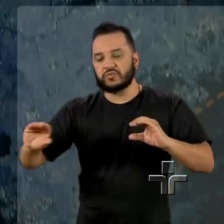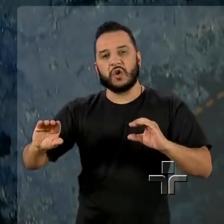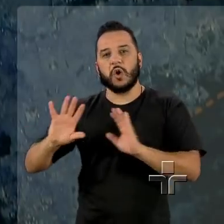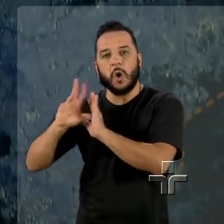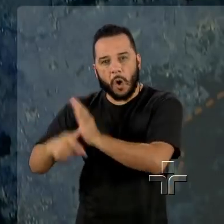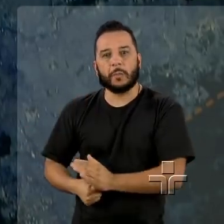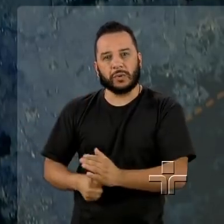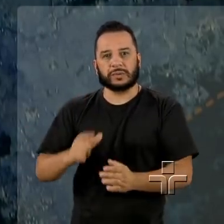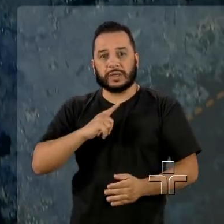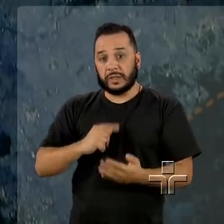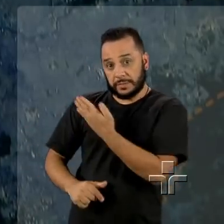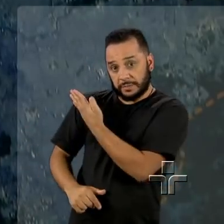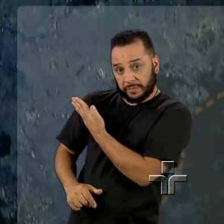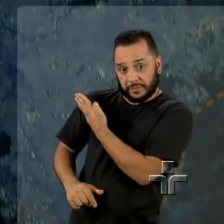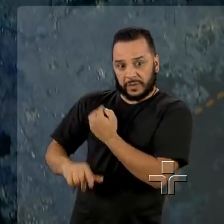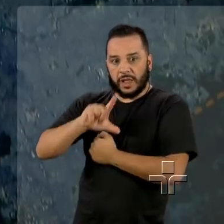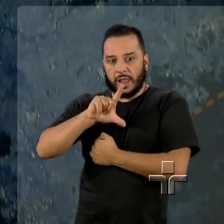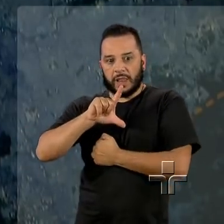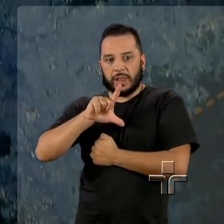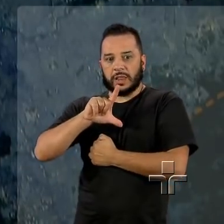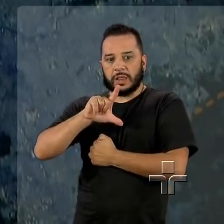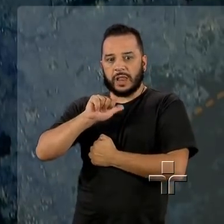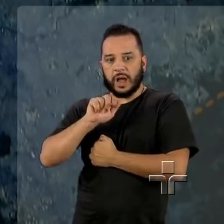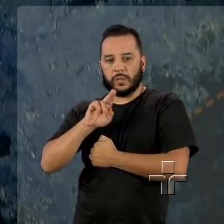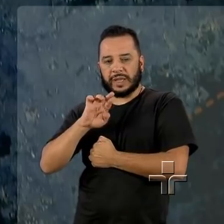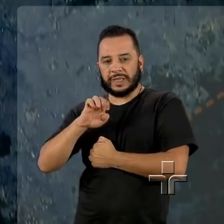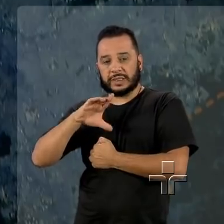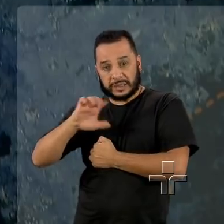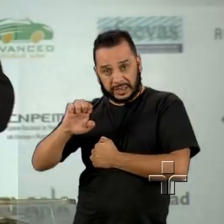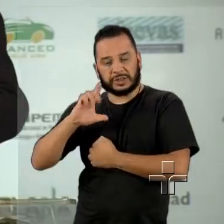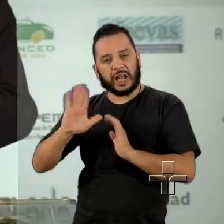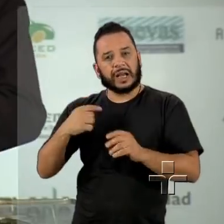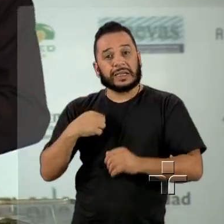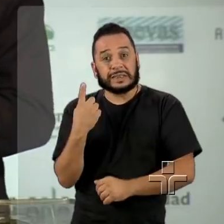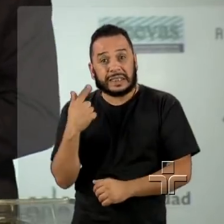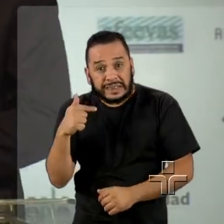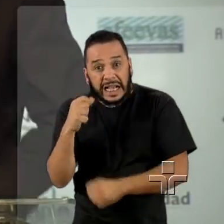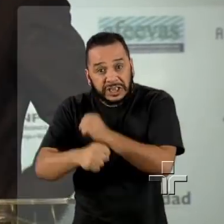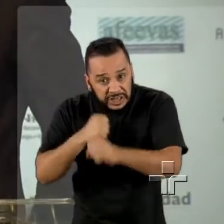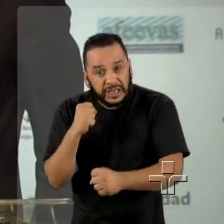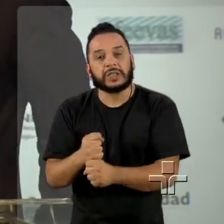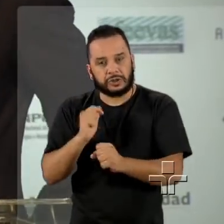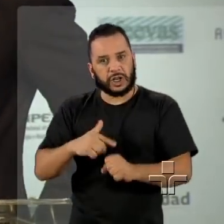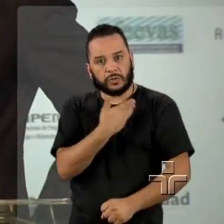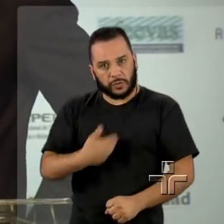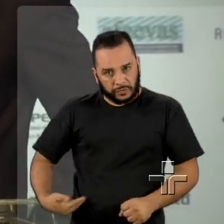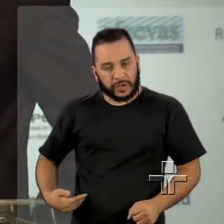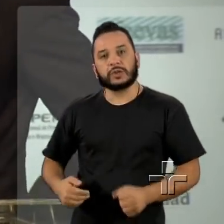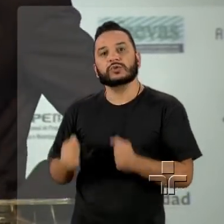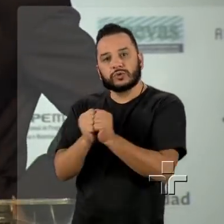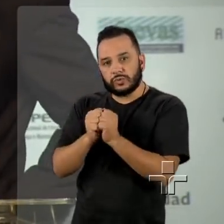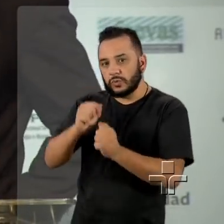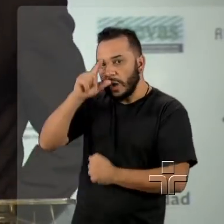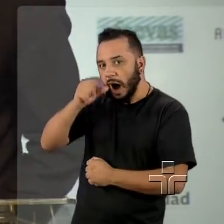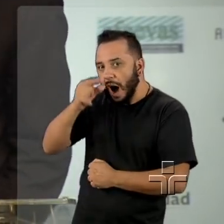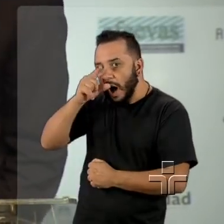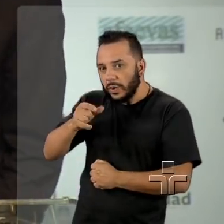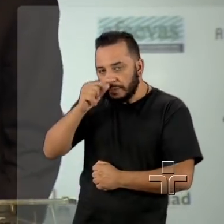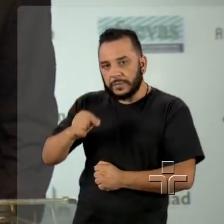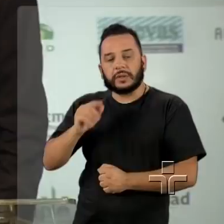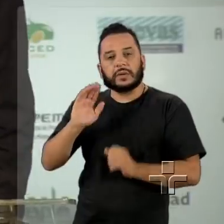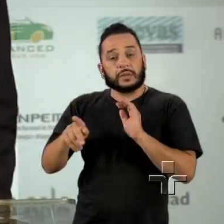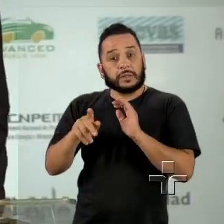grupo sair por aí gritando na Paulista que isso é manipulação ideológica, não vai quebrar. Pelo Twitter, vários comentários. A Rita